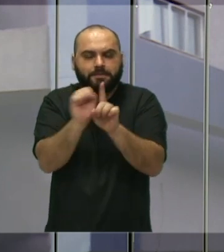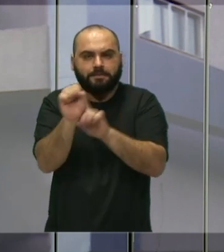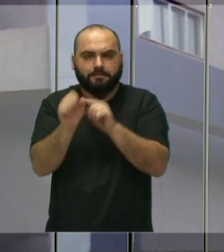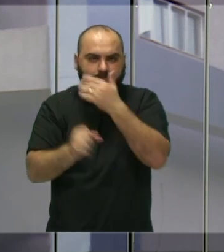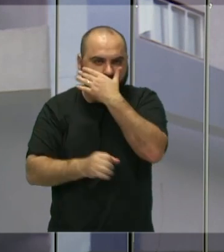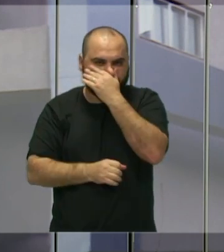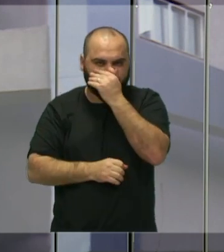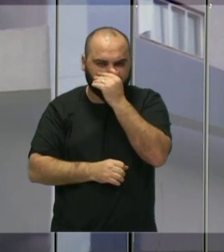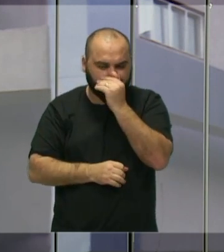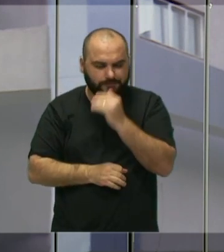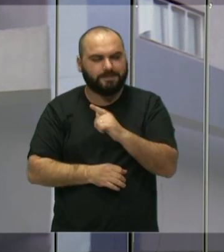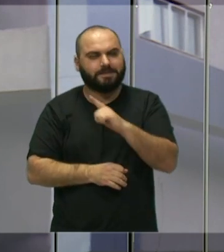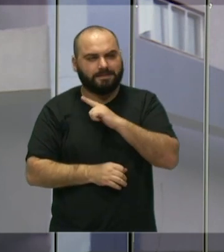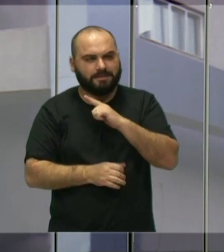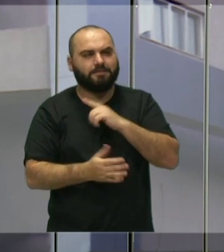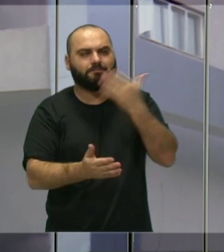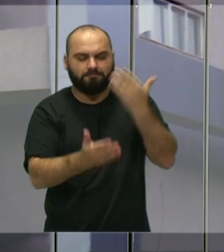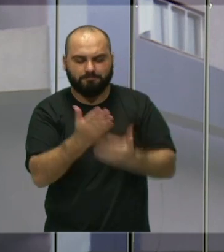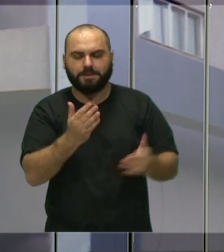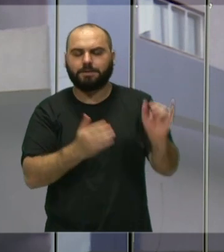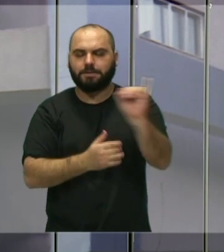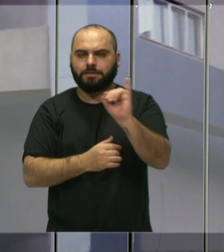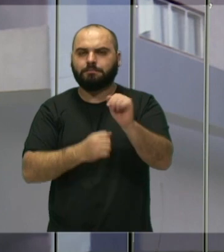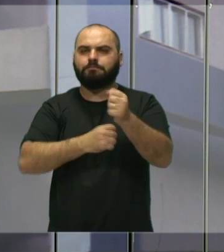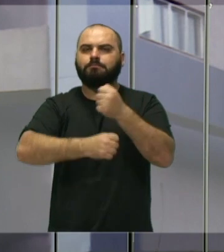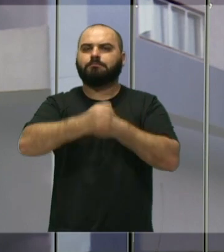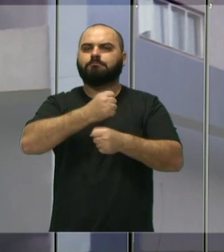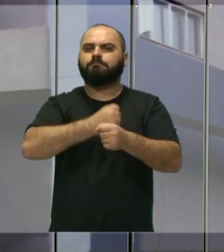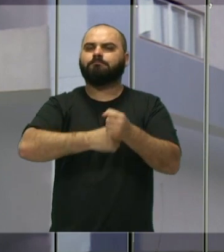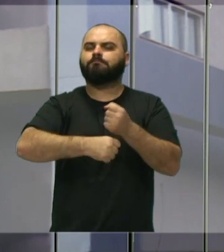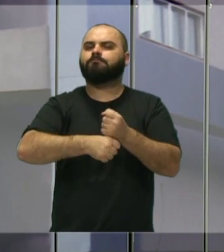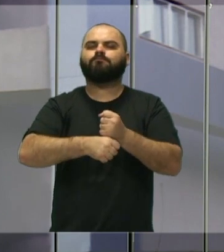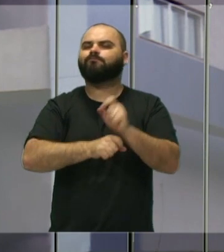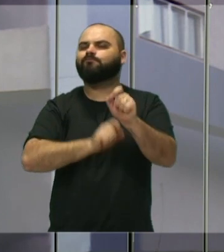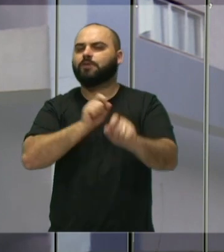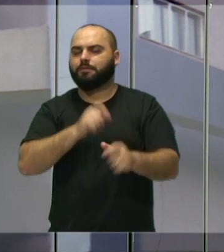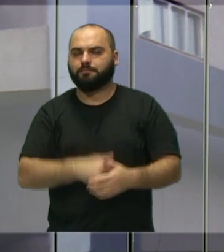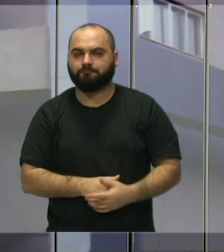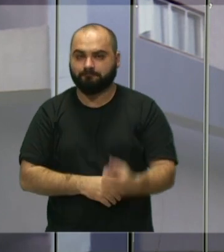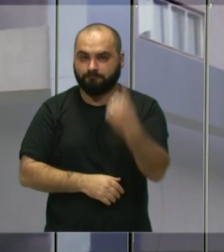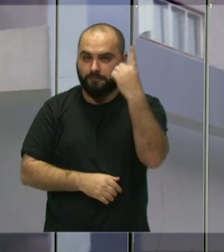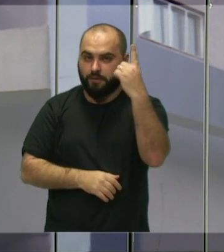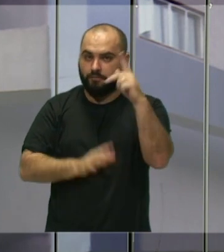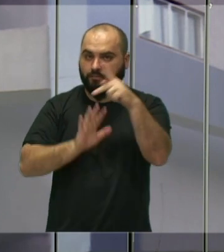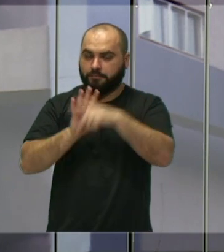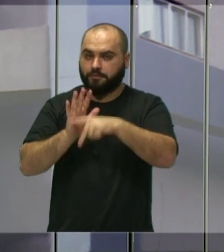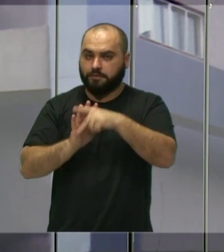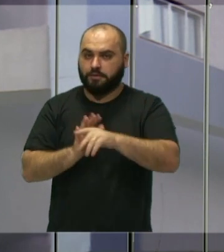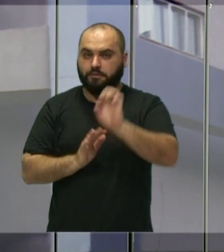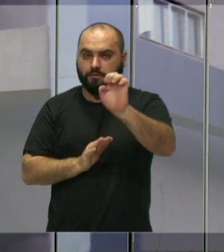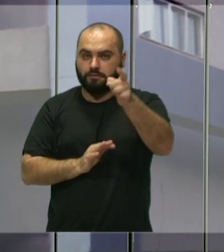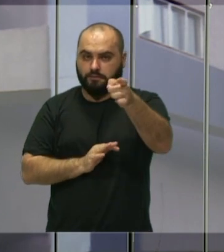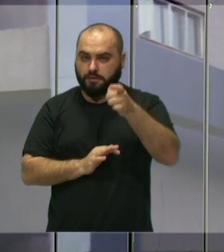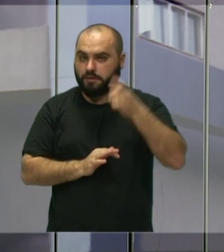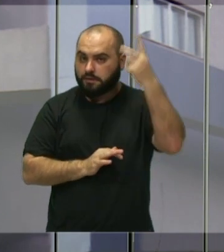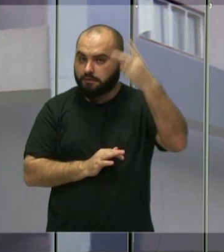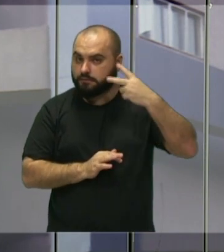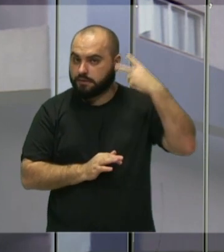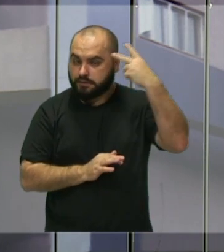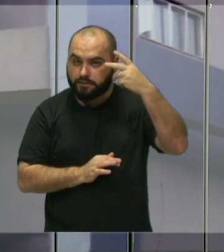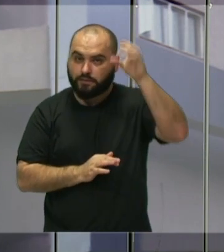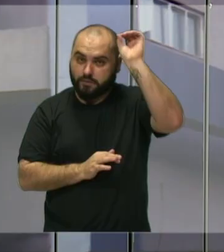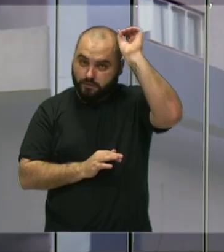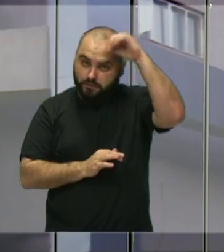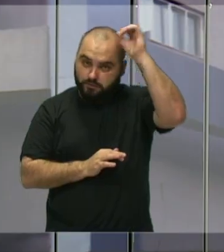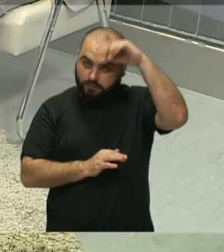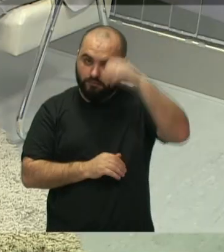para Itajaí, há anos atrás, que foi um projeto do ex-vereador Oswaldo